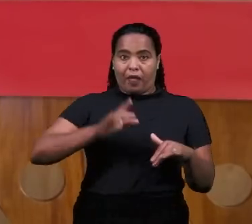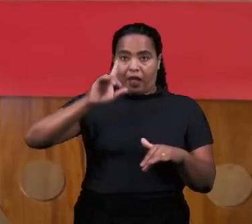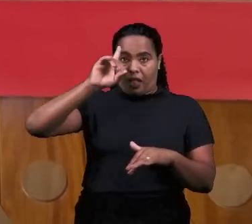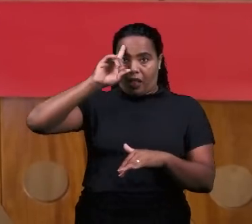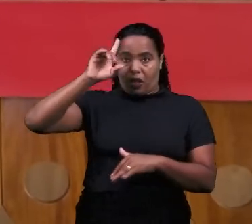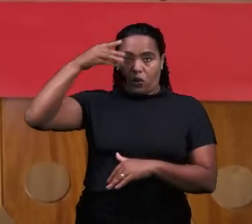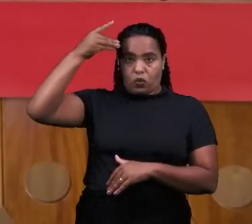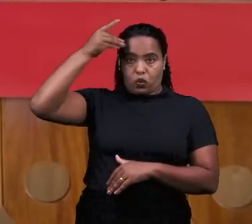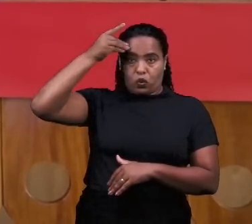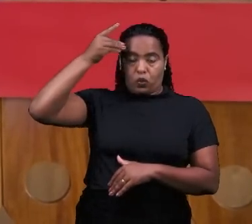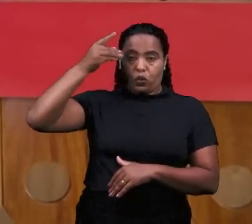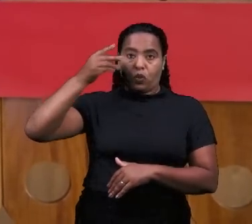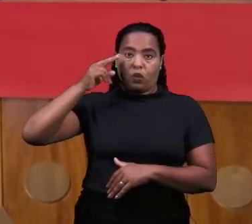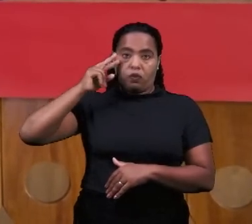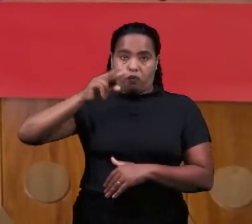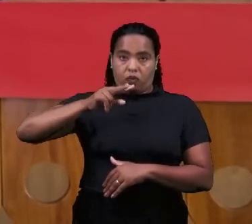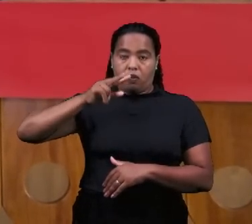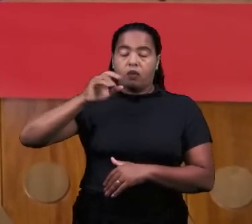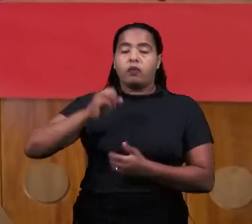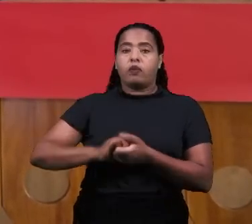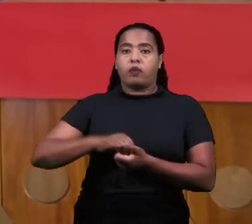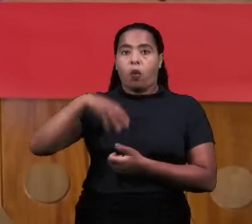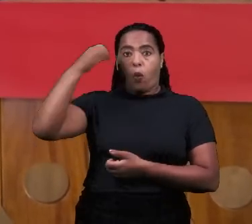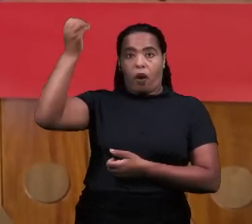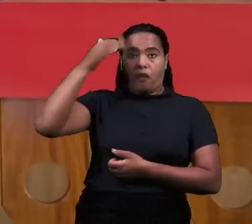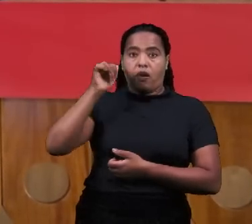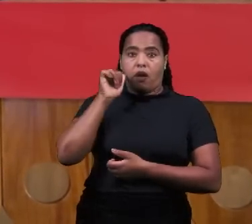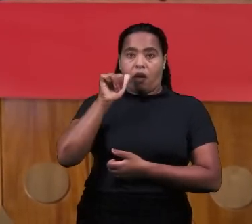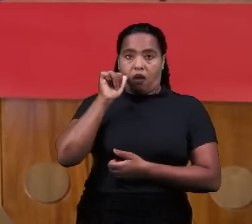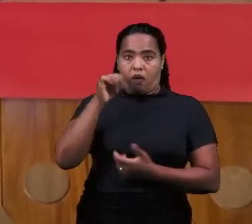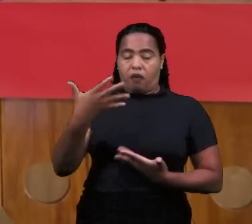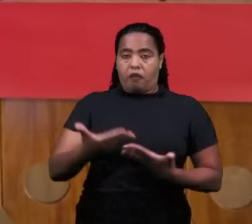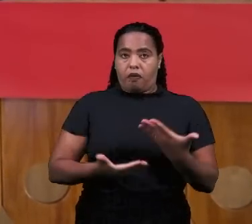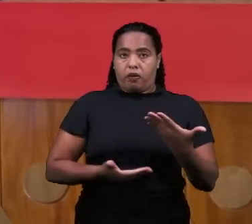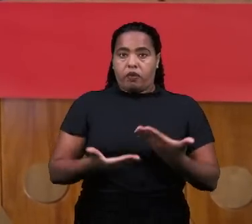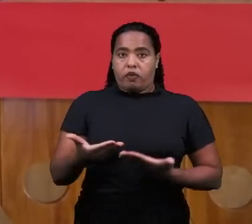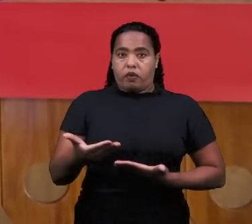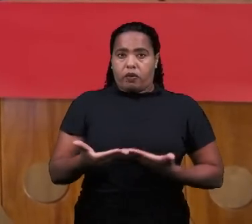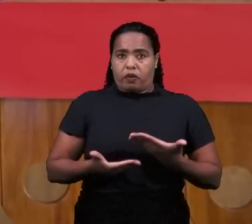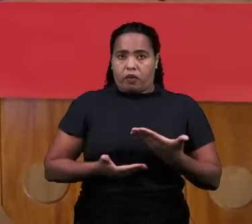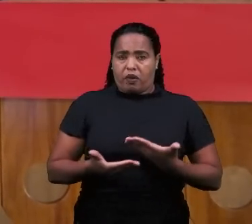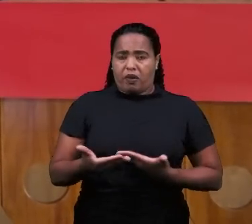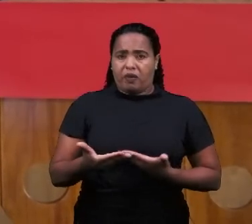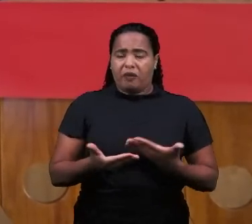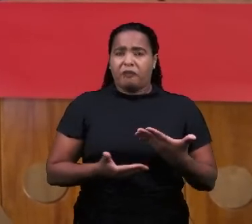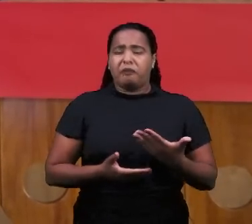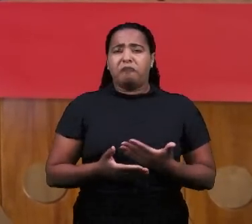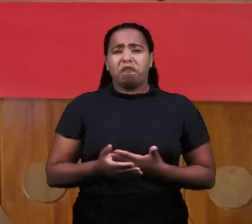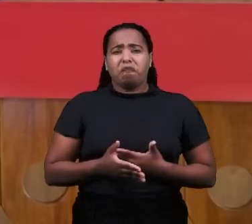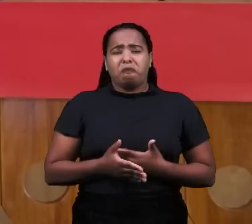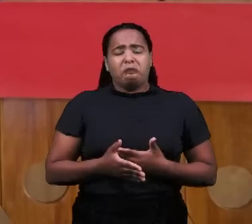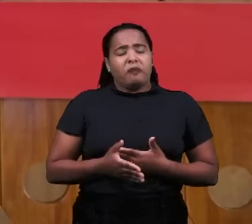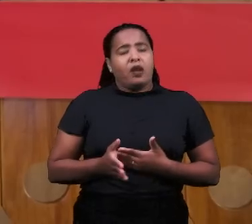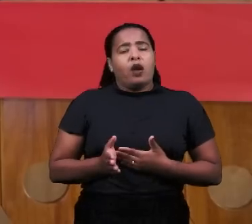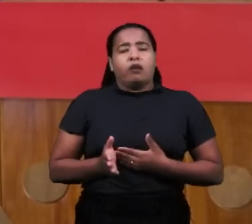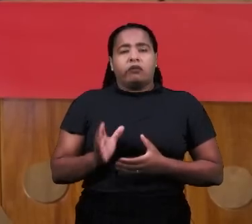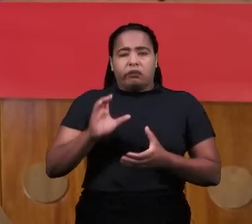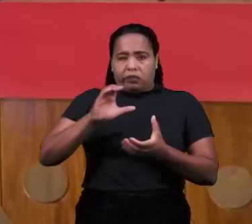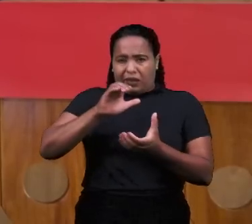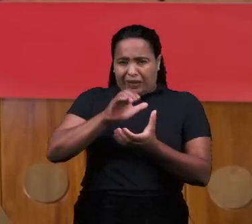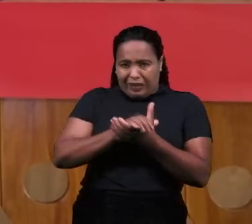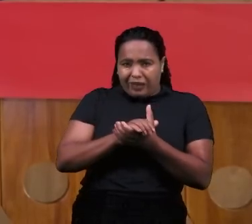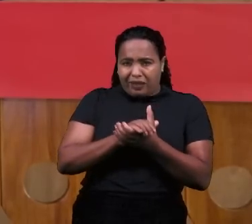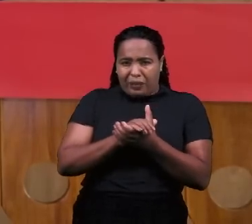revelação, que uma mulher, uma senhora, ela tem falhado no seu casamento,